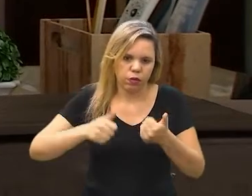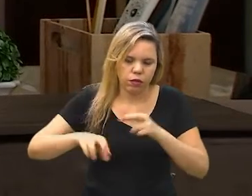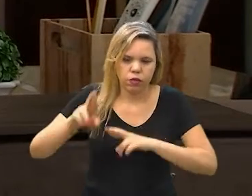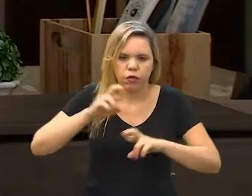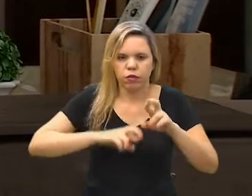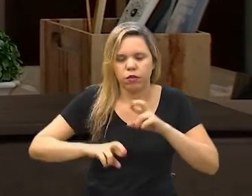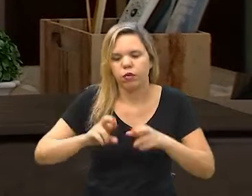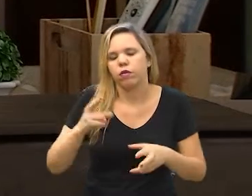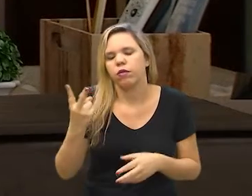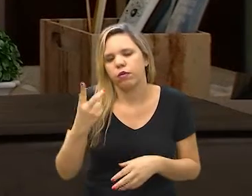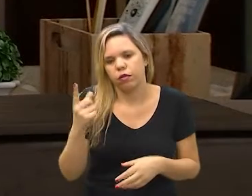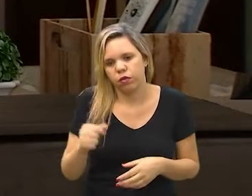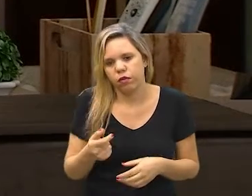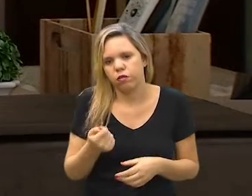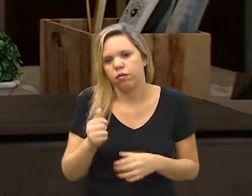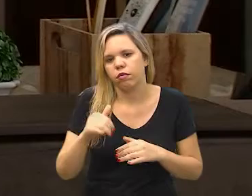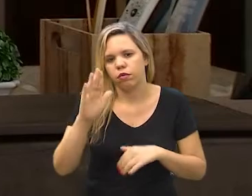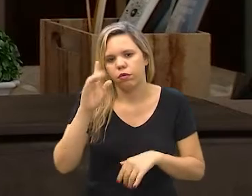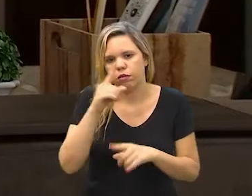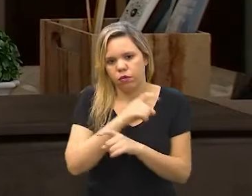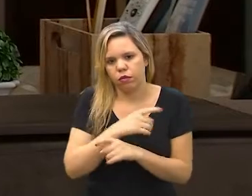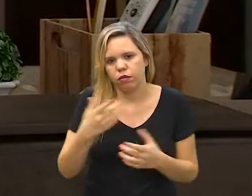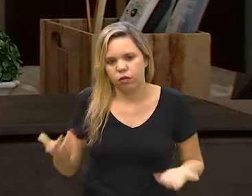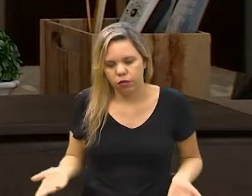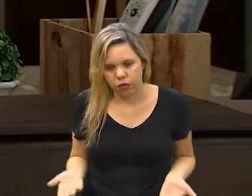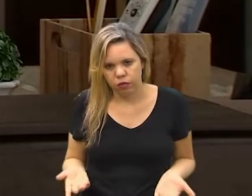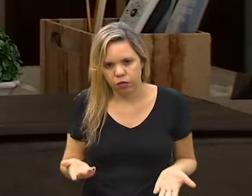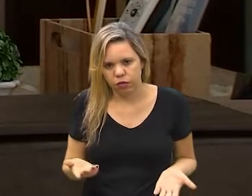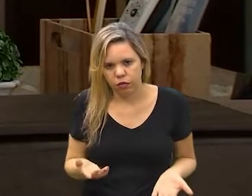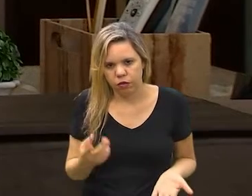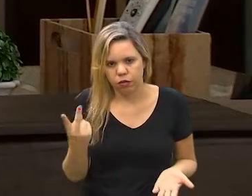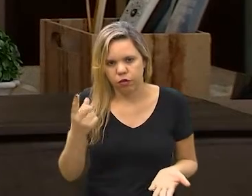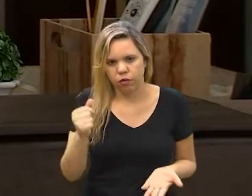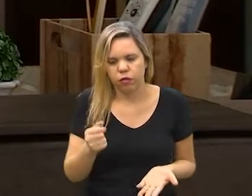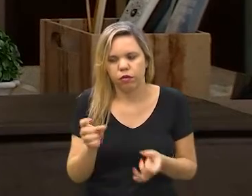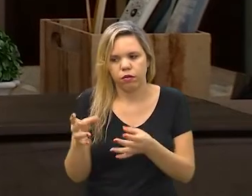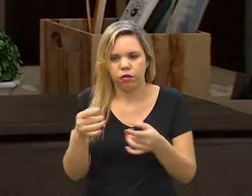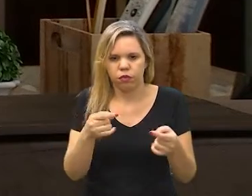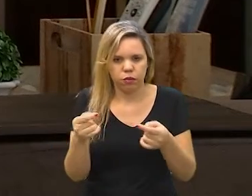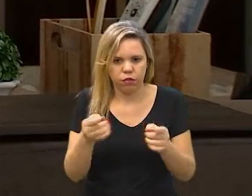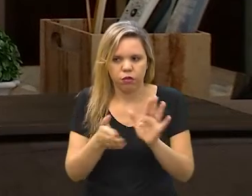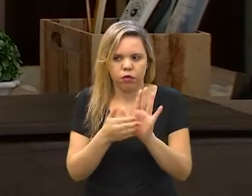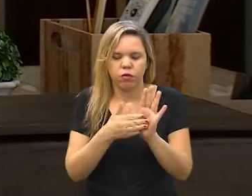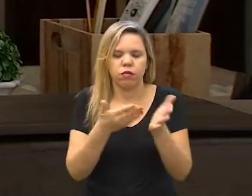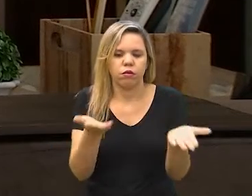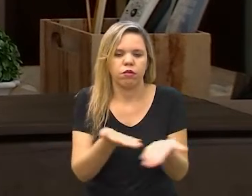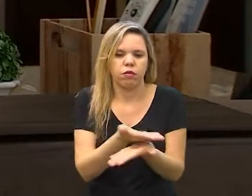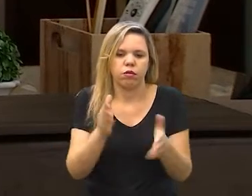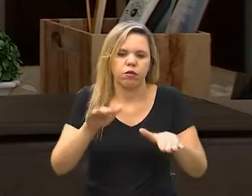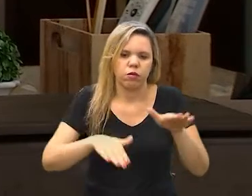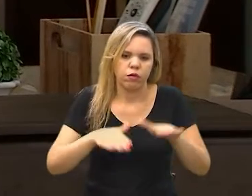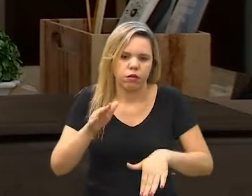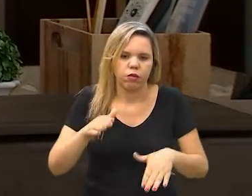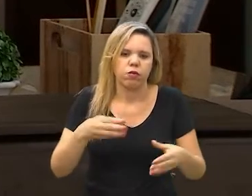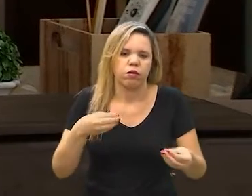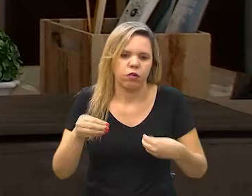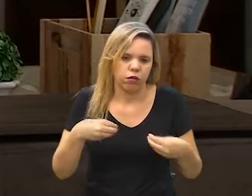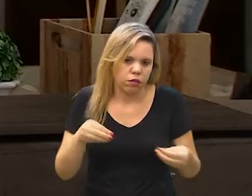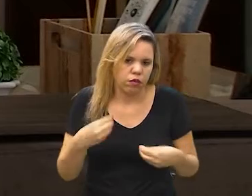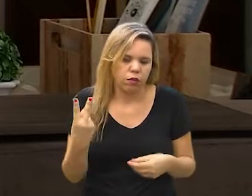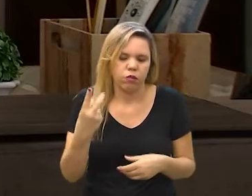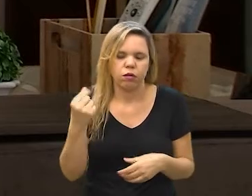análise de custo, que aí é um pouco mais complexo, para jogar o teu preço no mercado. E aí depende de elasticidade de